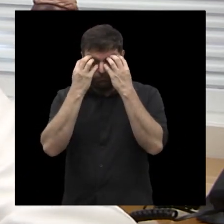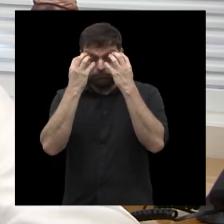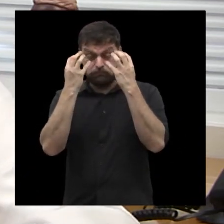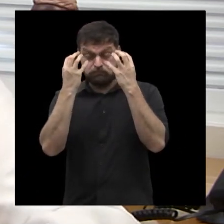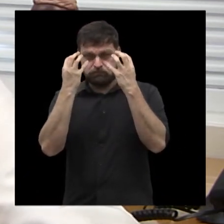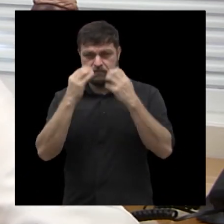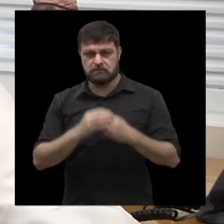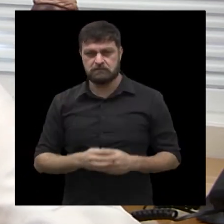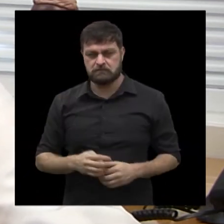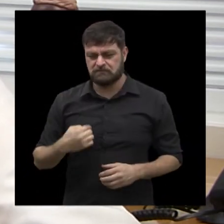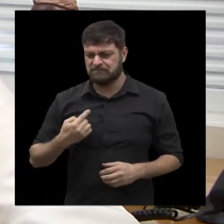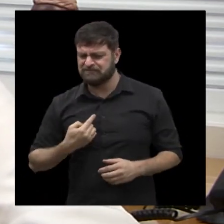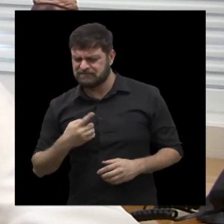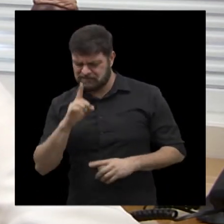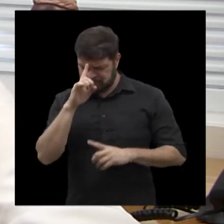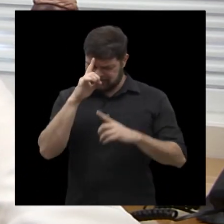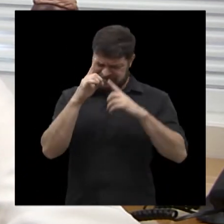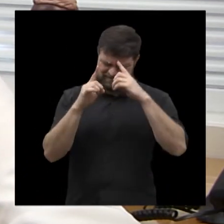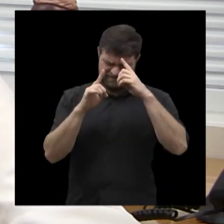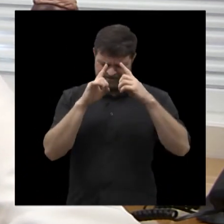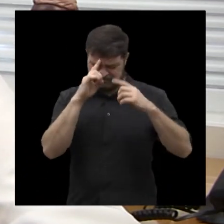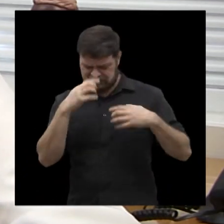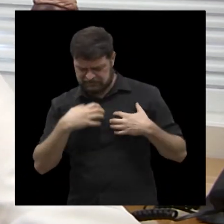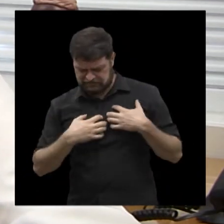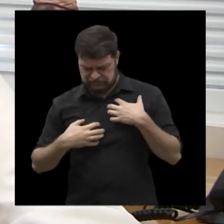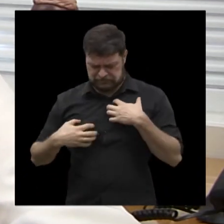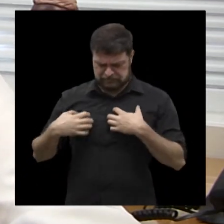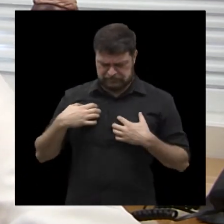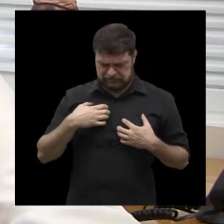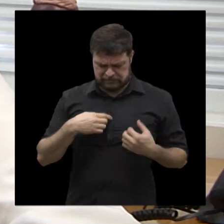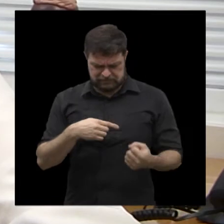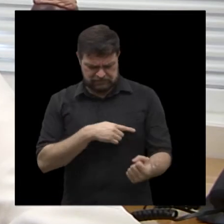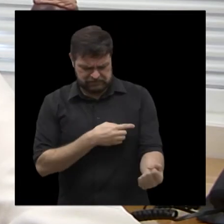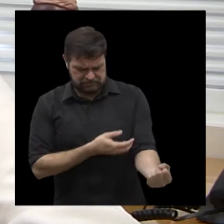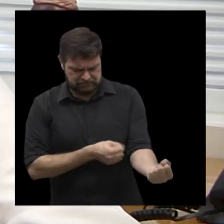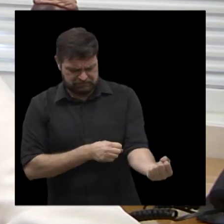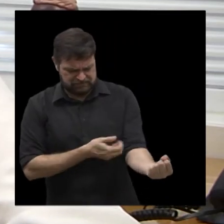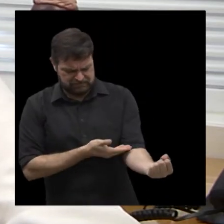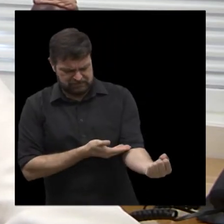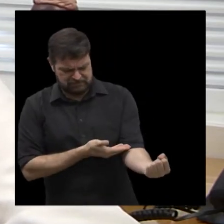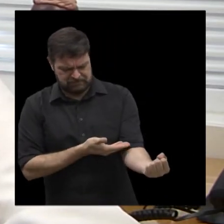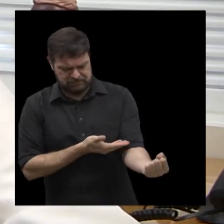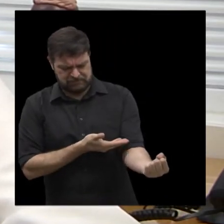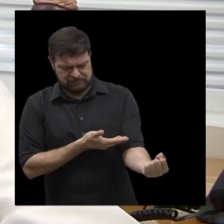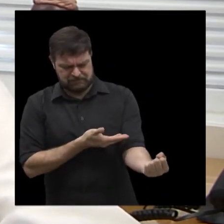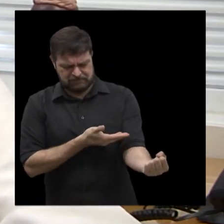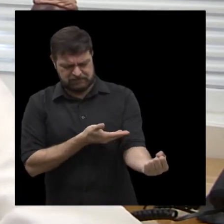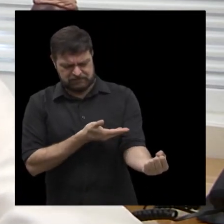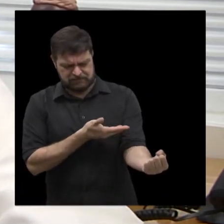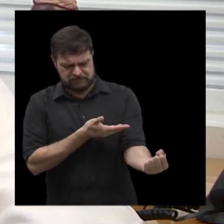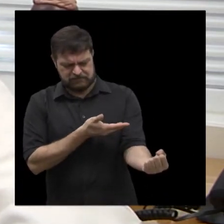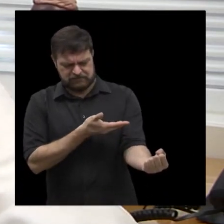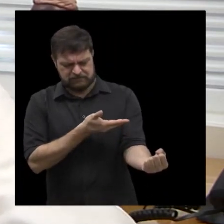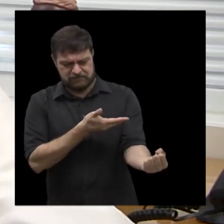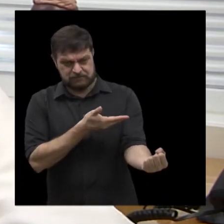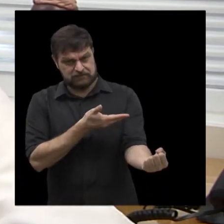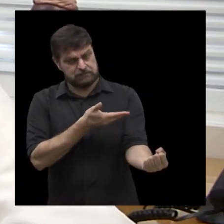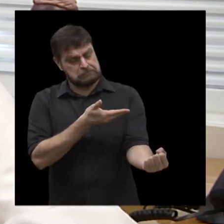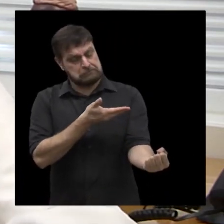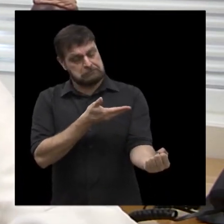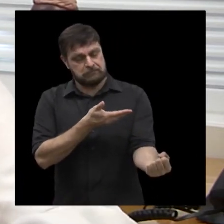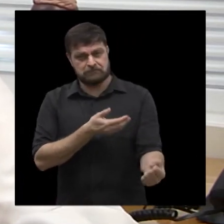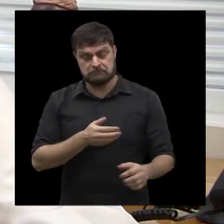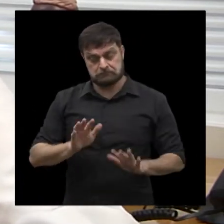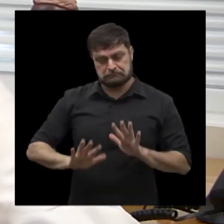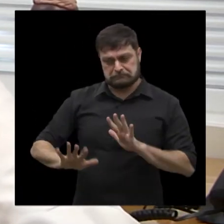não tô, você fica meio em dúvida. Às vezes a pressão começa a alterar um pouquinho o nível, começa a ficar um pouquinho mais hipertenso